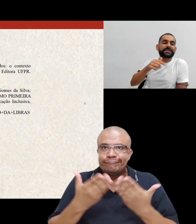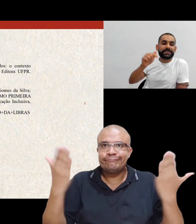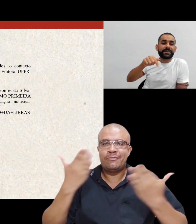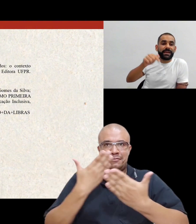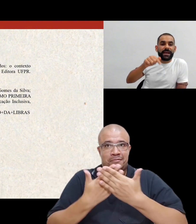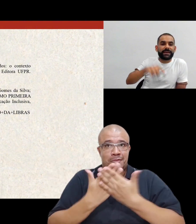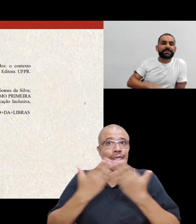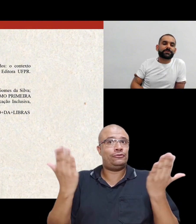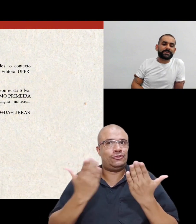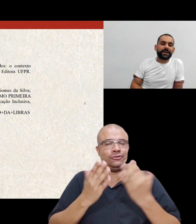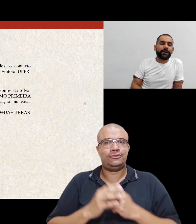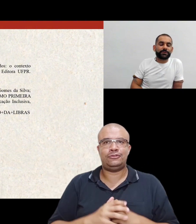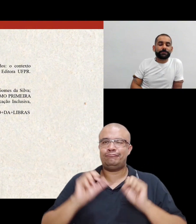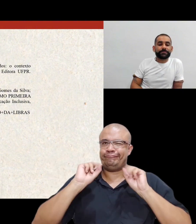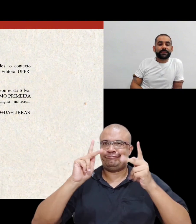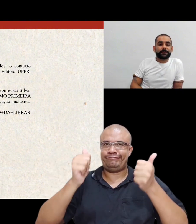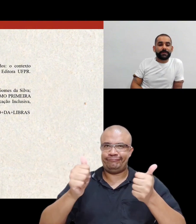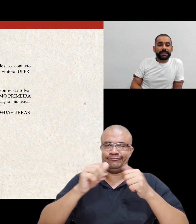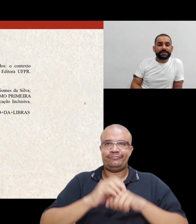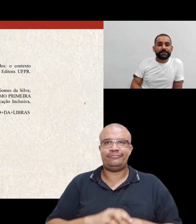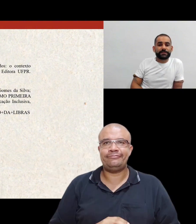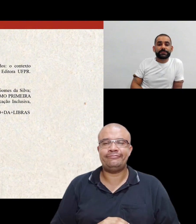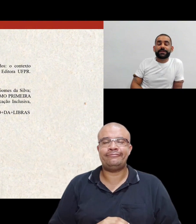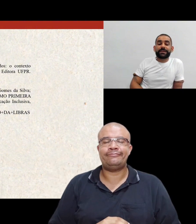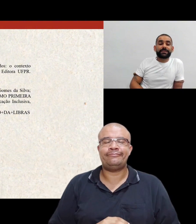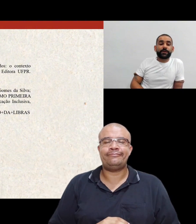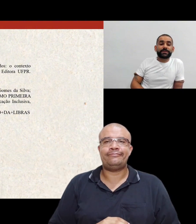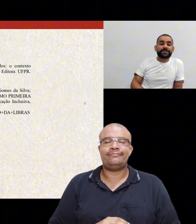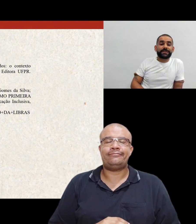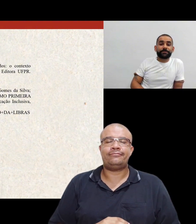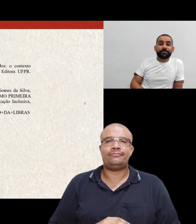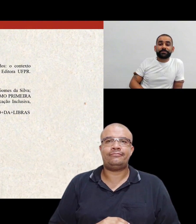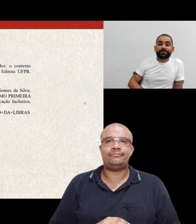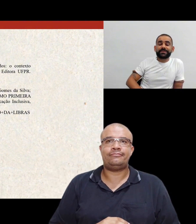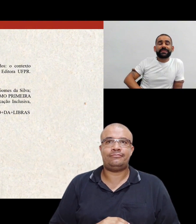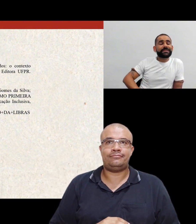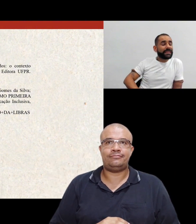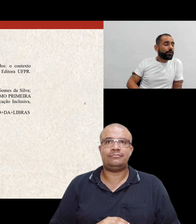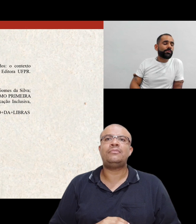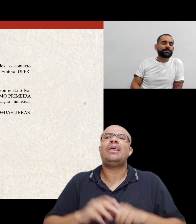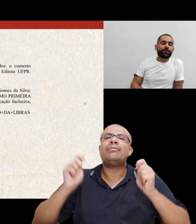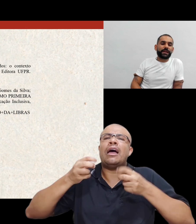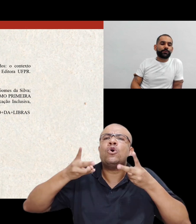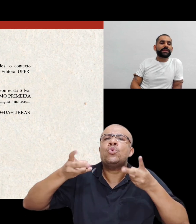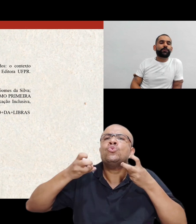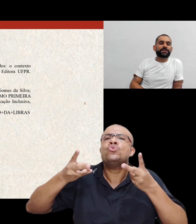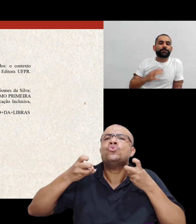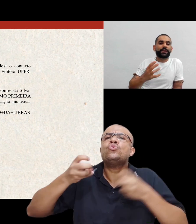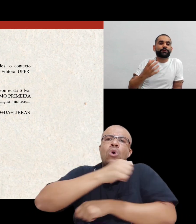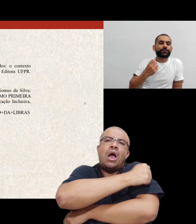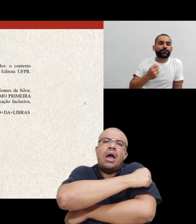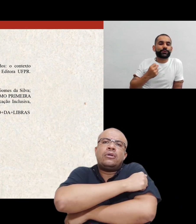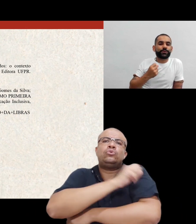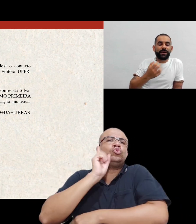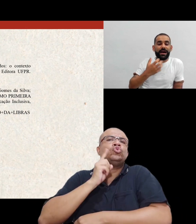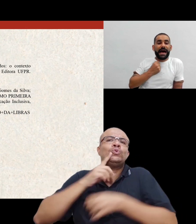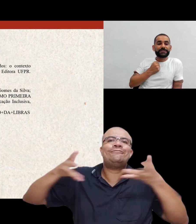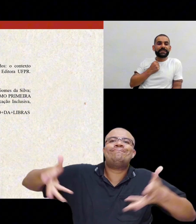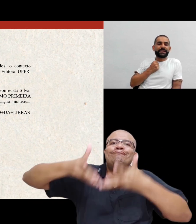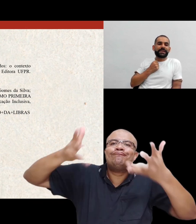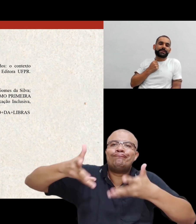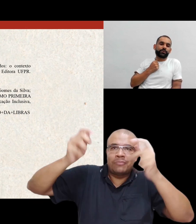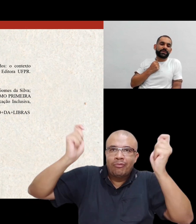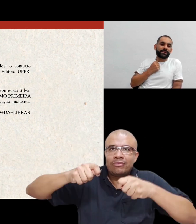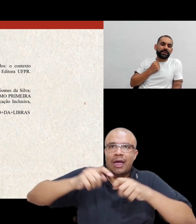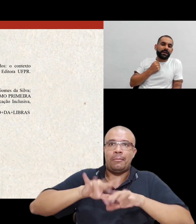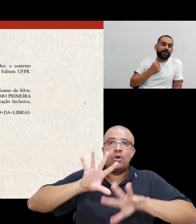poder fazer essa nossa aula. Beleza, gente? Então, assim, tem como explorar muita coisa para o aluno surdo